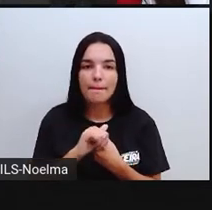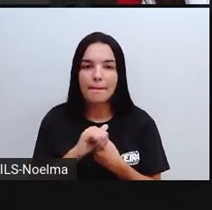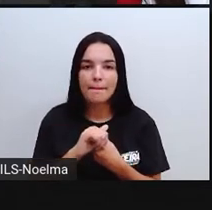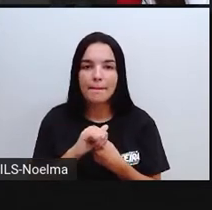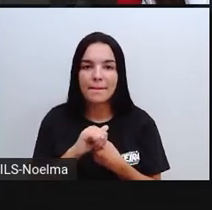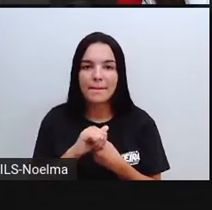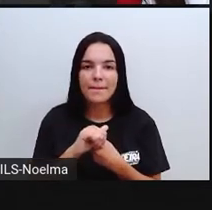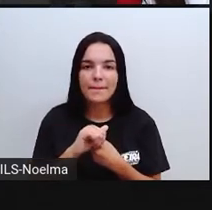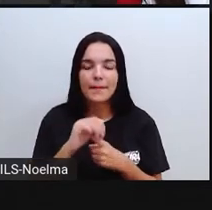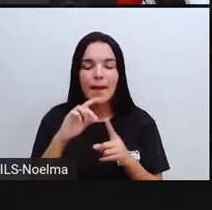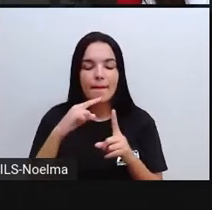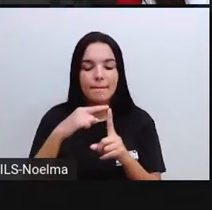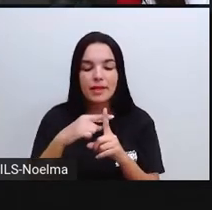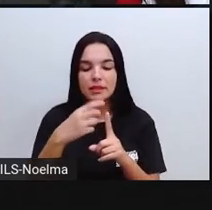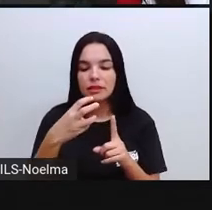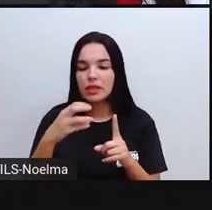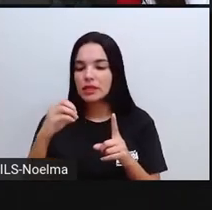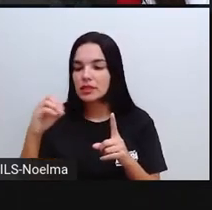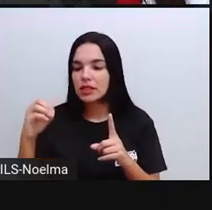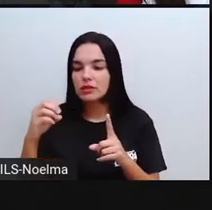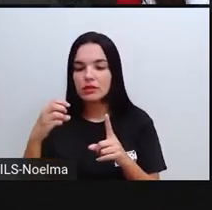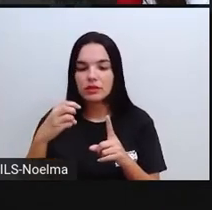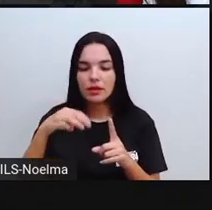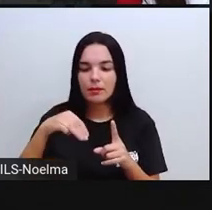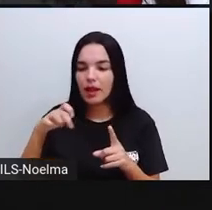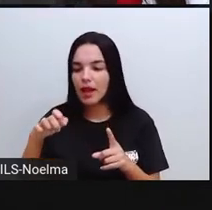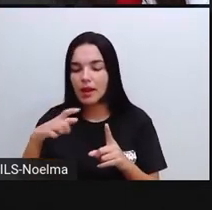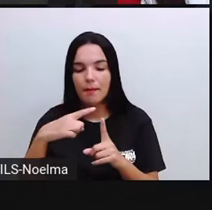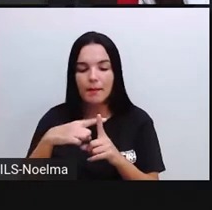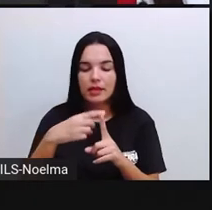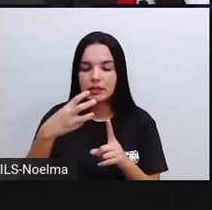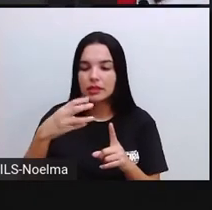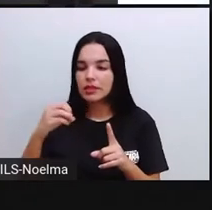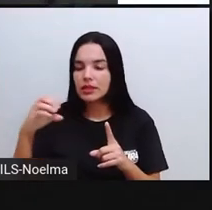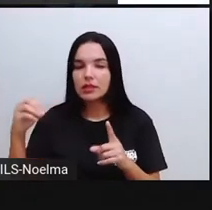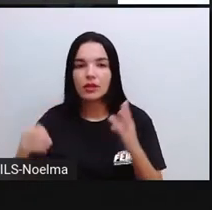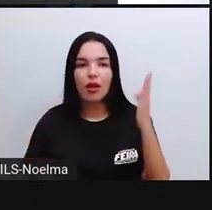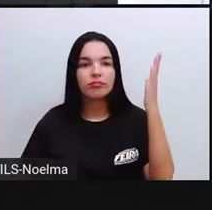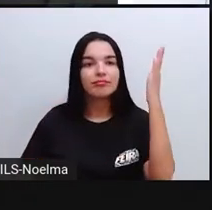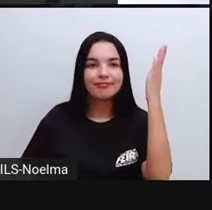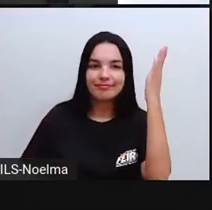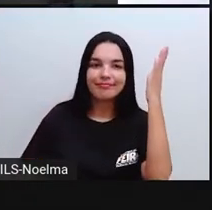mais 300 ml, mais 300 ml. Se a gente somar